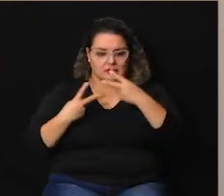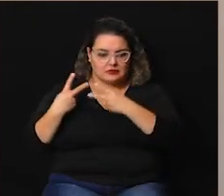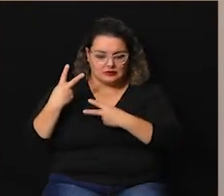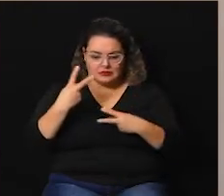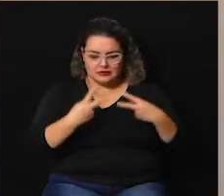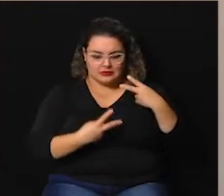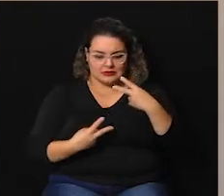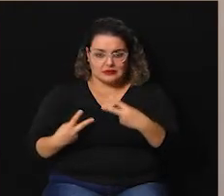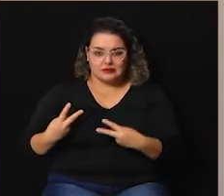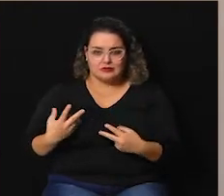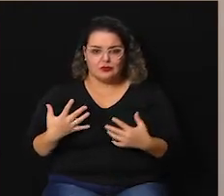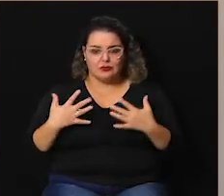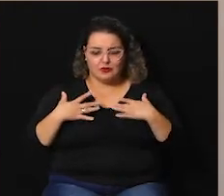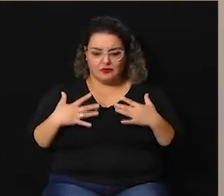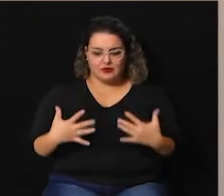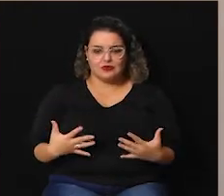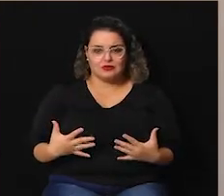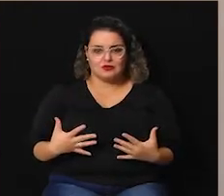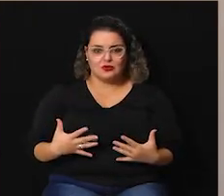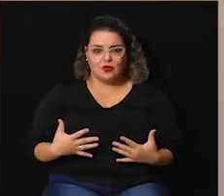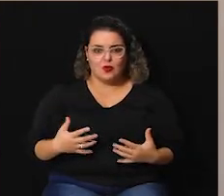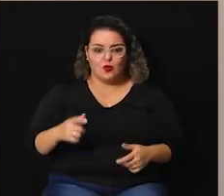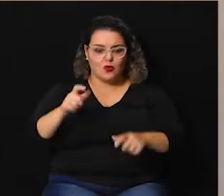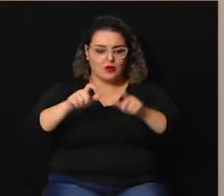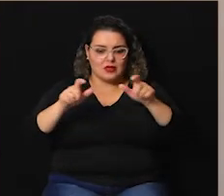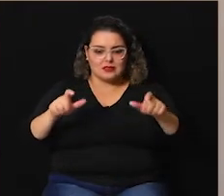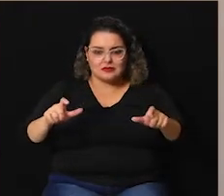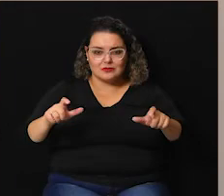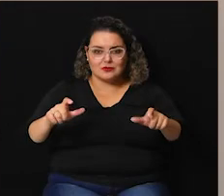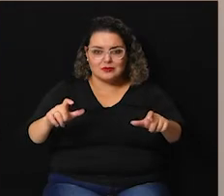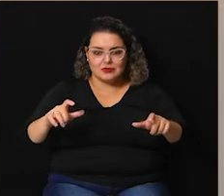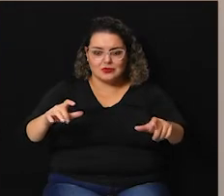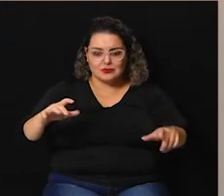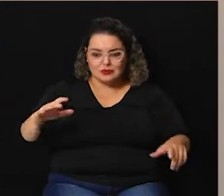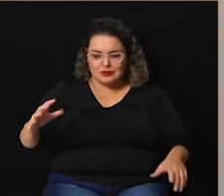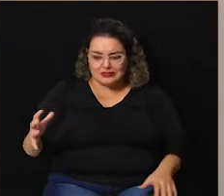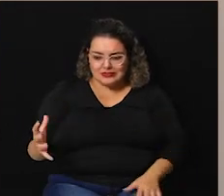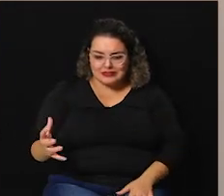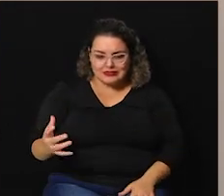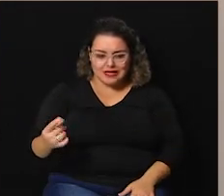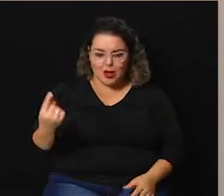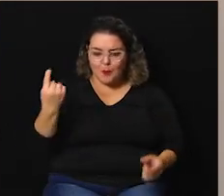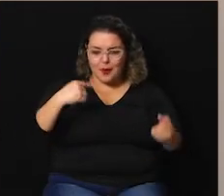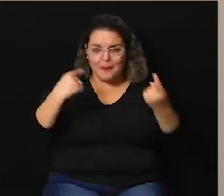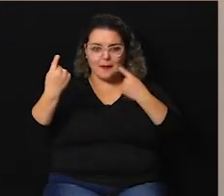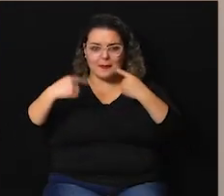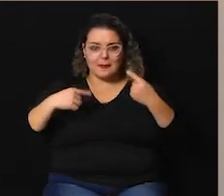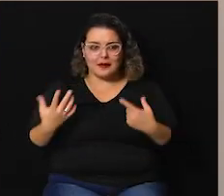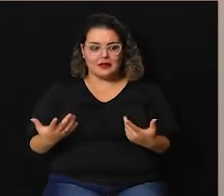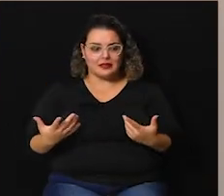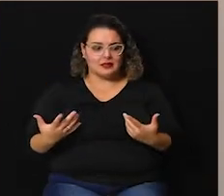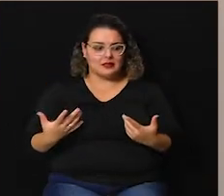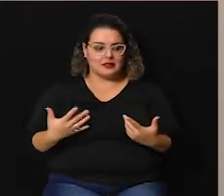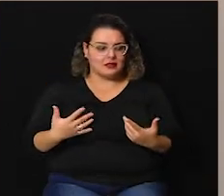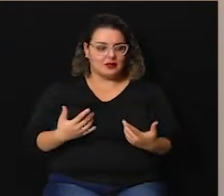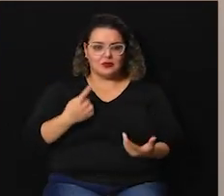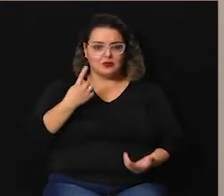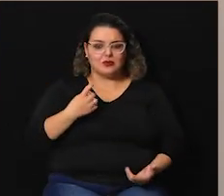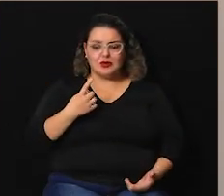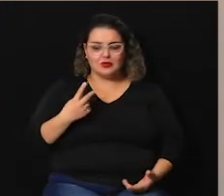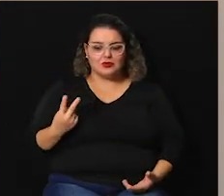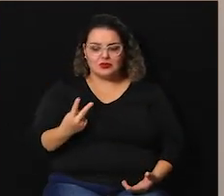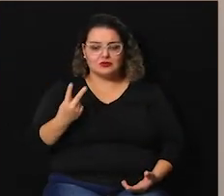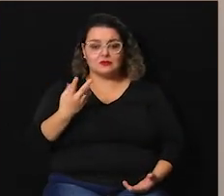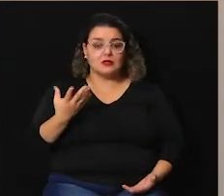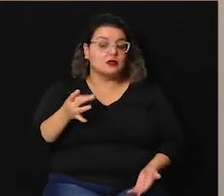máscara social que me, né, coloca em contato com o outro, eu fico dependente de uma única instância de valor que eu